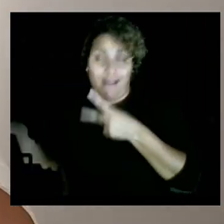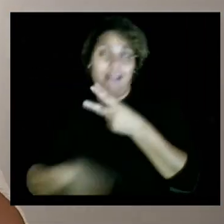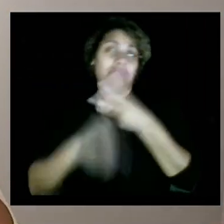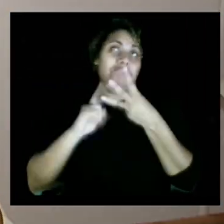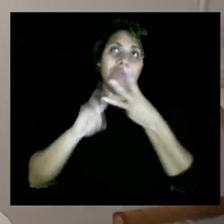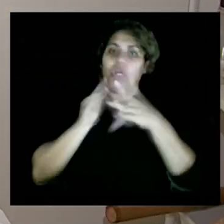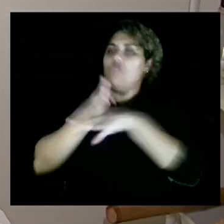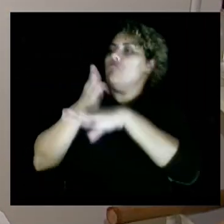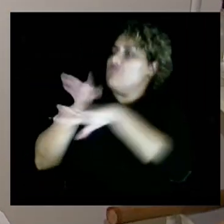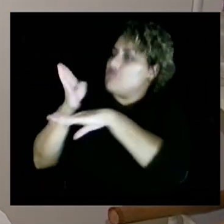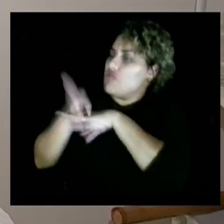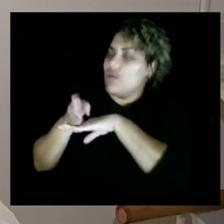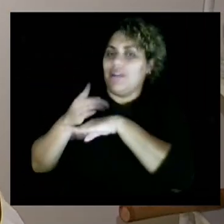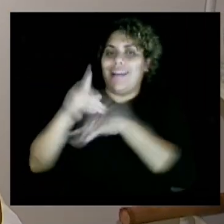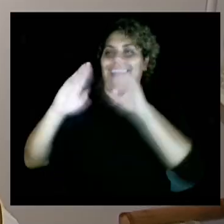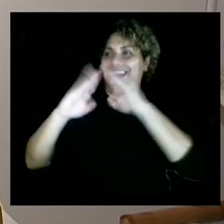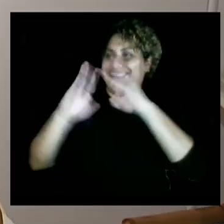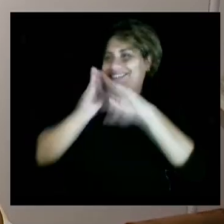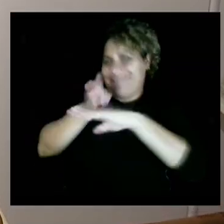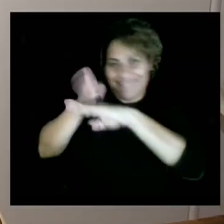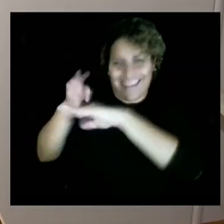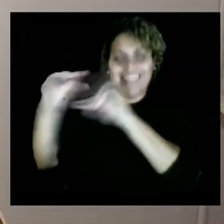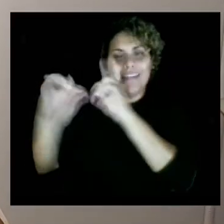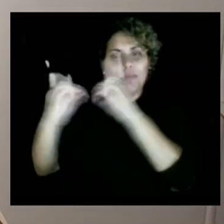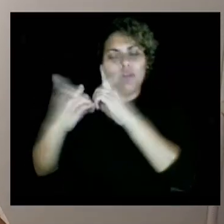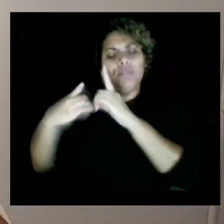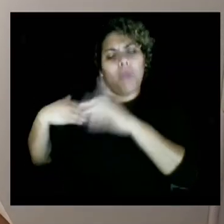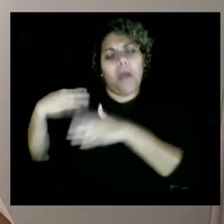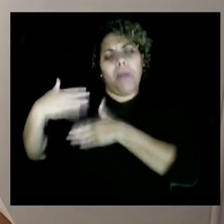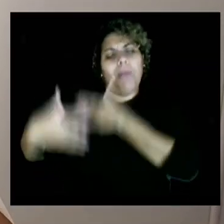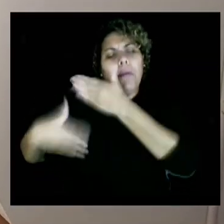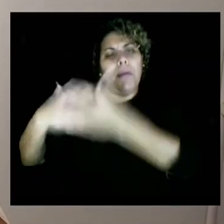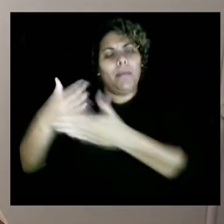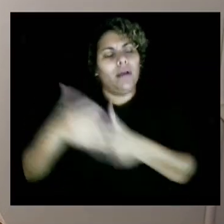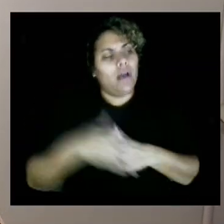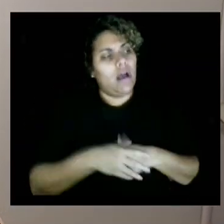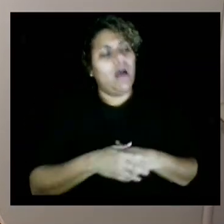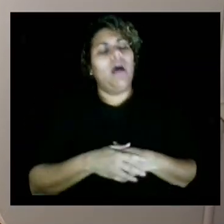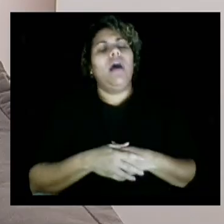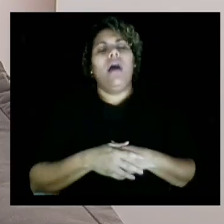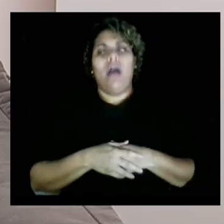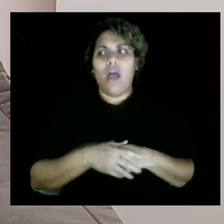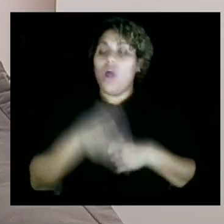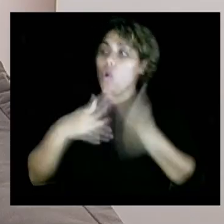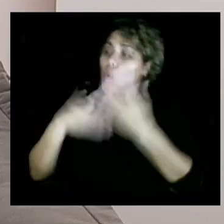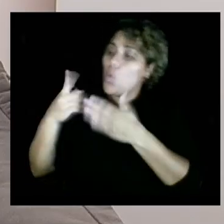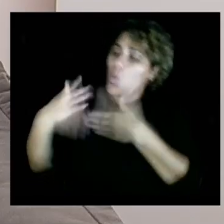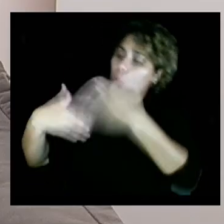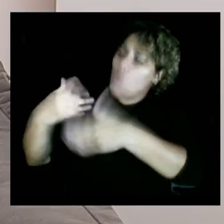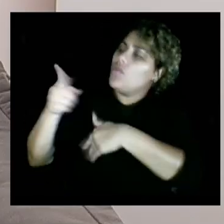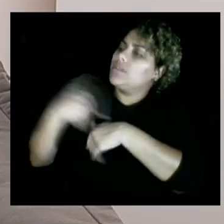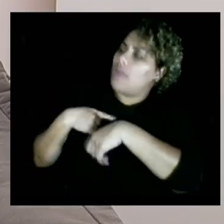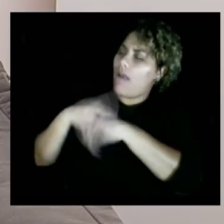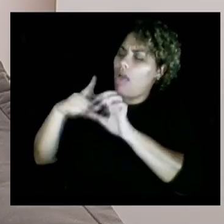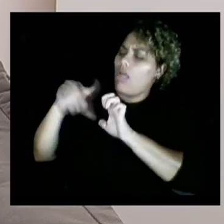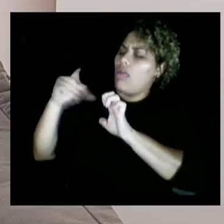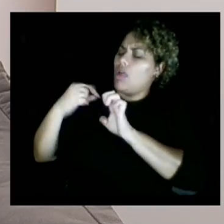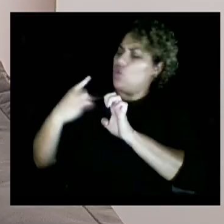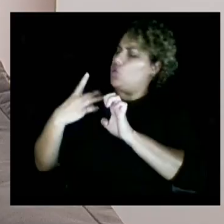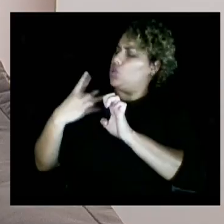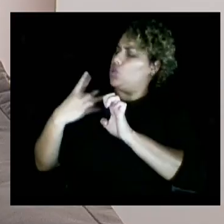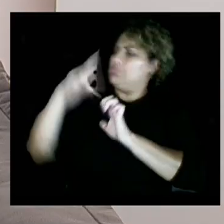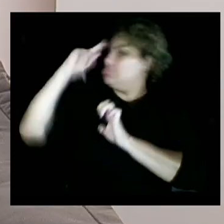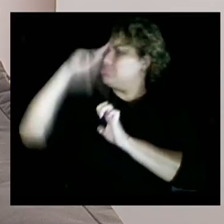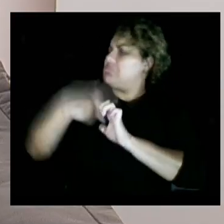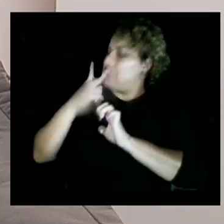andando, caminhando. E com isso você foi, como se diz, empreendendo instintivamente sem perceber ainda. Você tinha